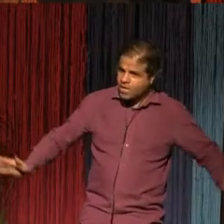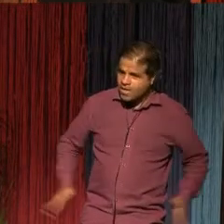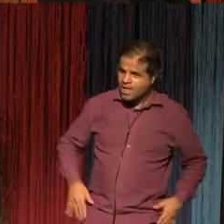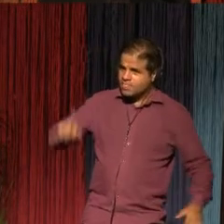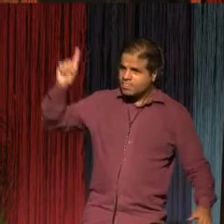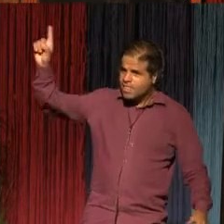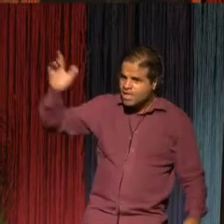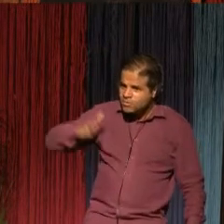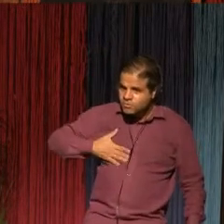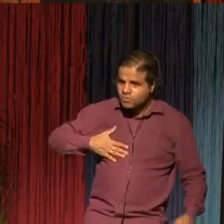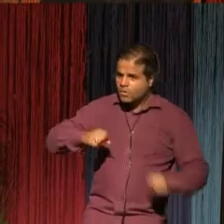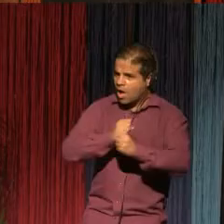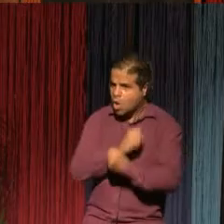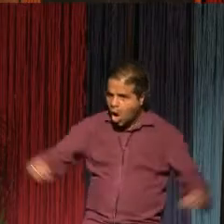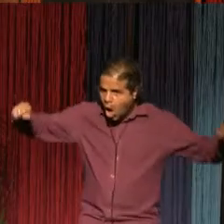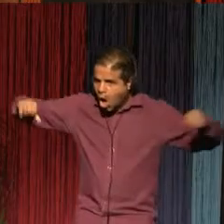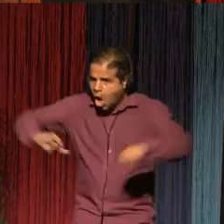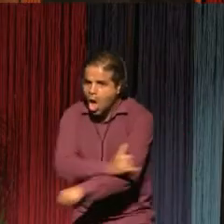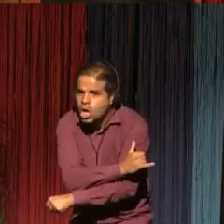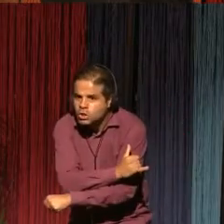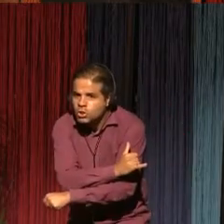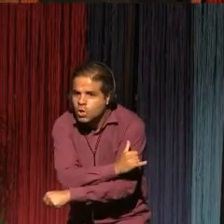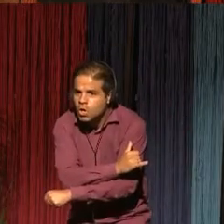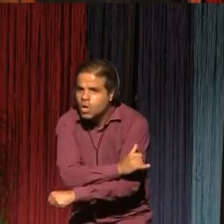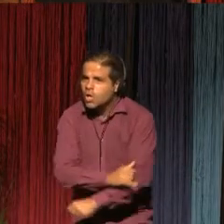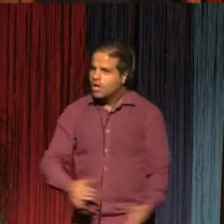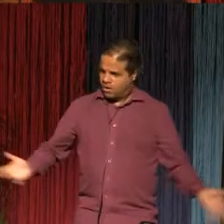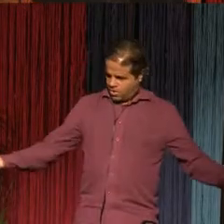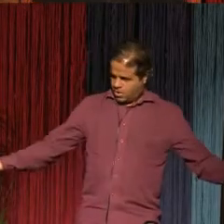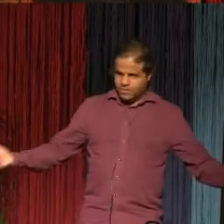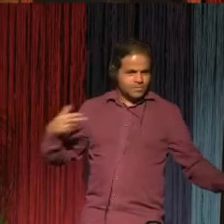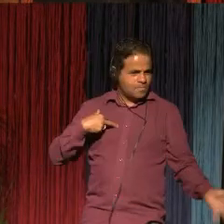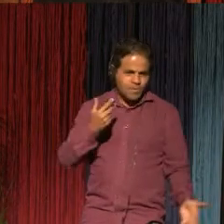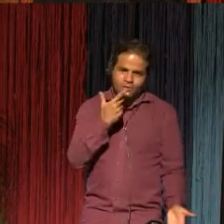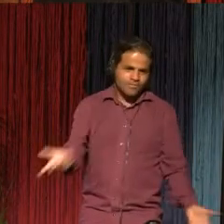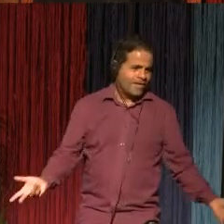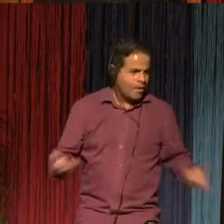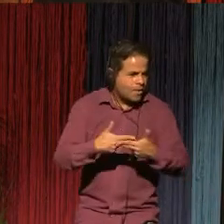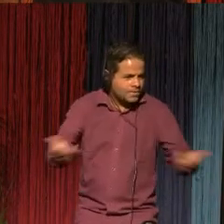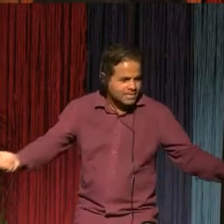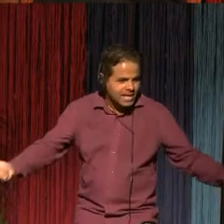Deus do céu, como você está gordo? Você não pode falar isso.